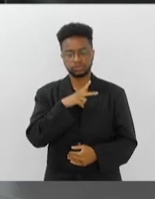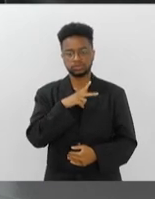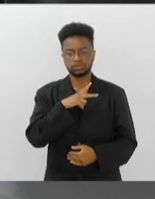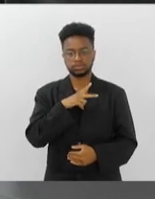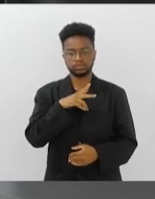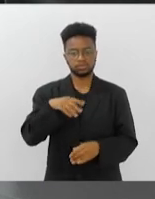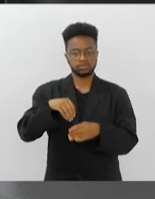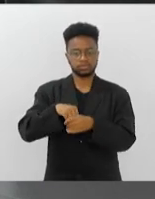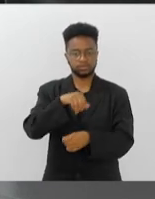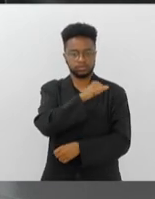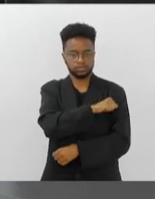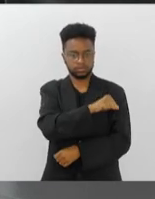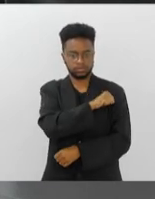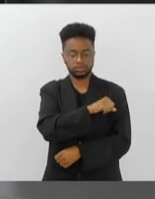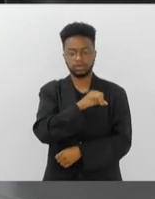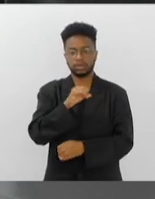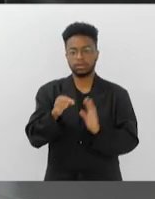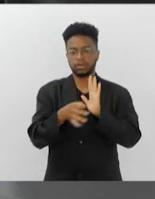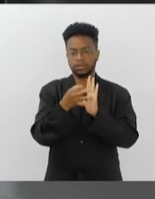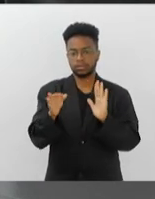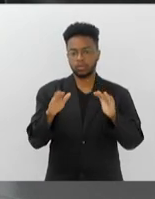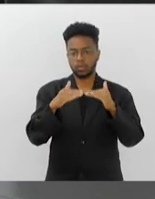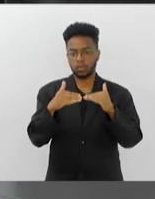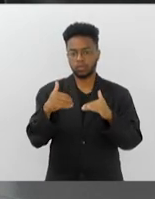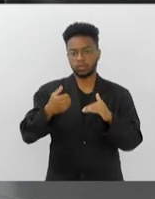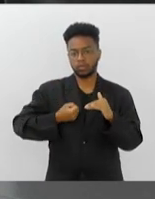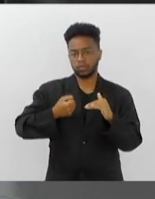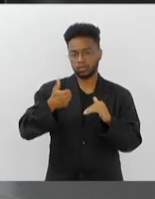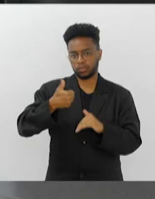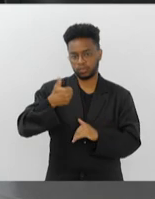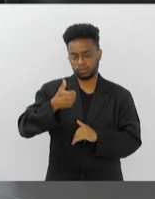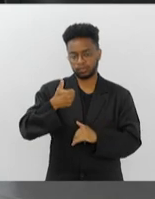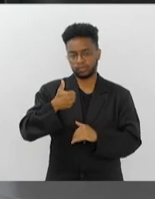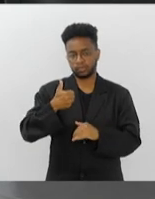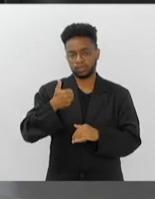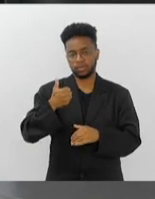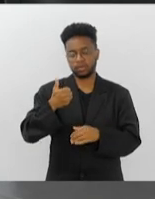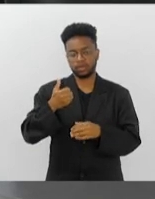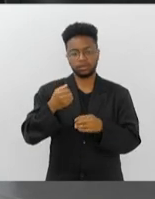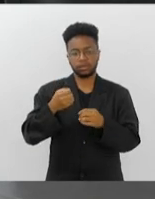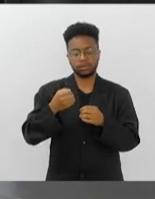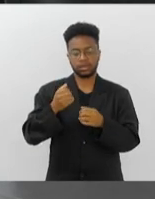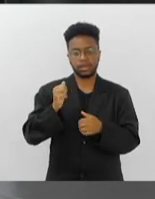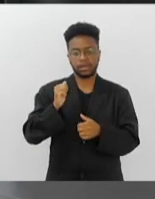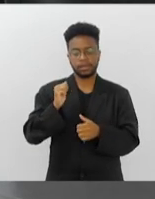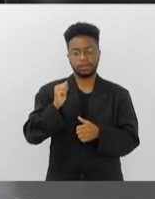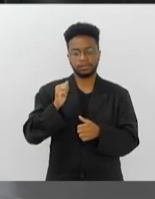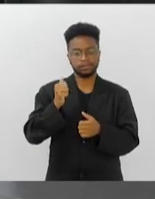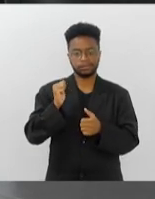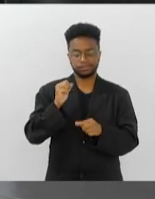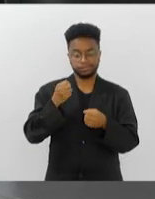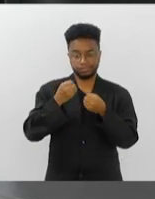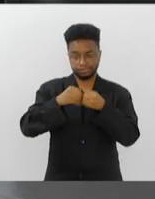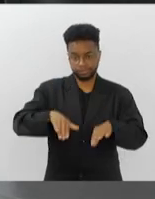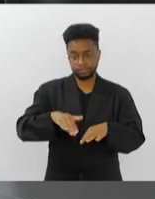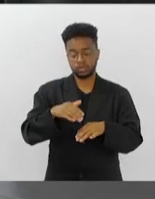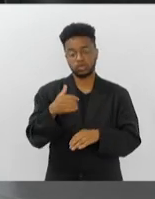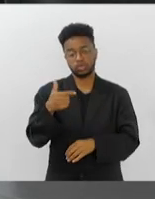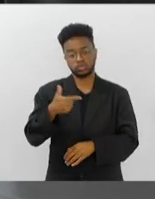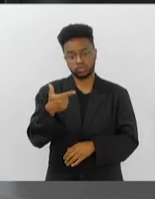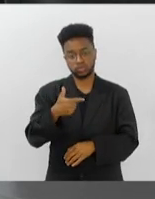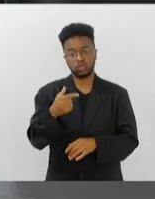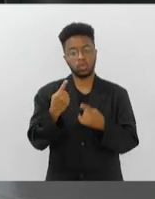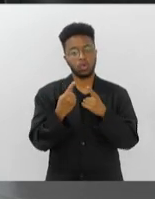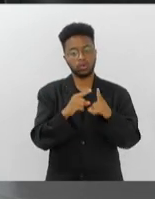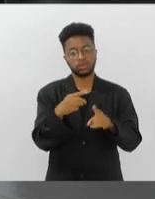do Estado do Rio de Janeiro. Parecer é favorável à emenda 1, prejudicada à emenda 2 pela aprovação da emenda 1, contrária às emendas 3 e